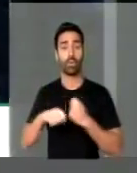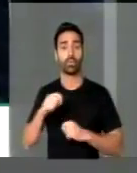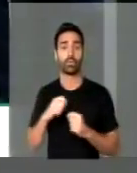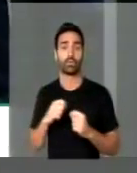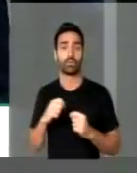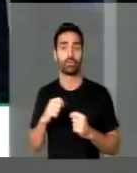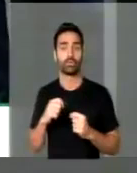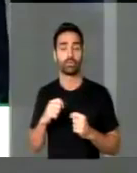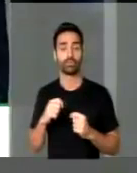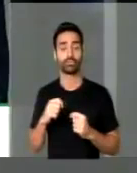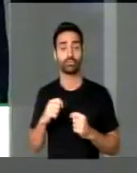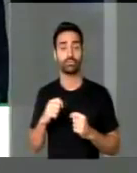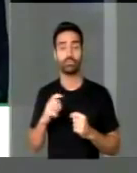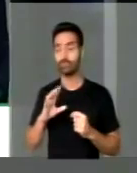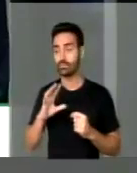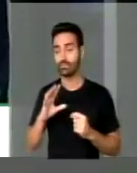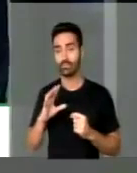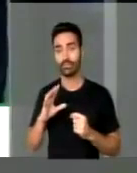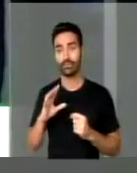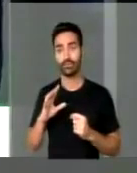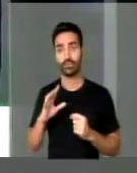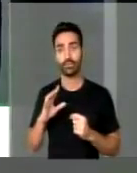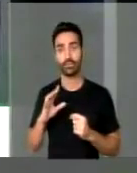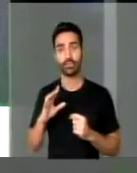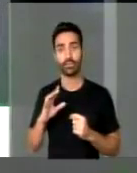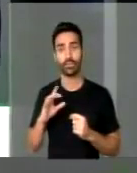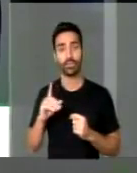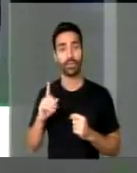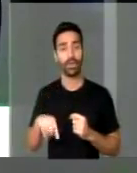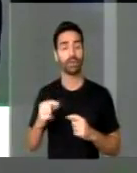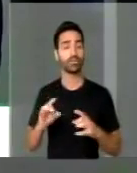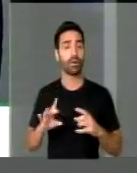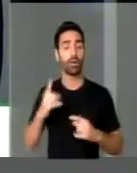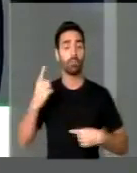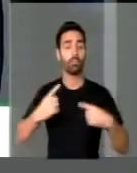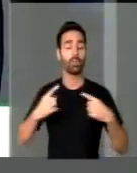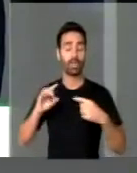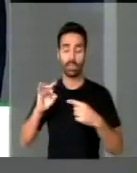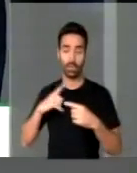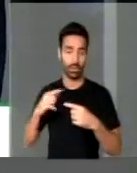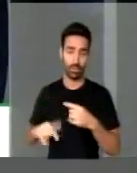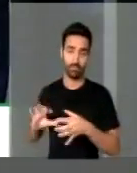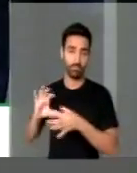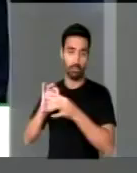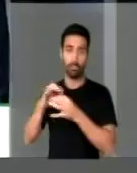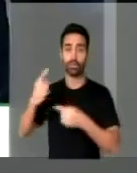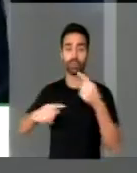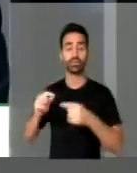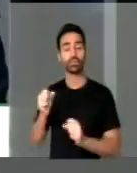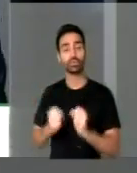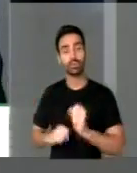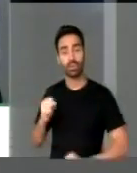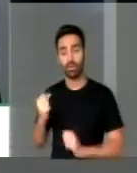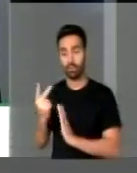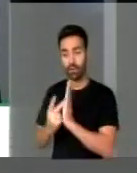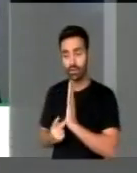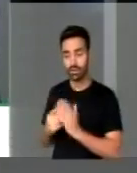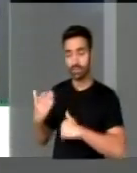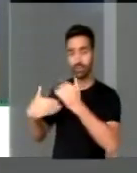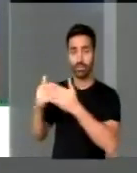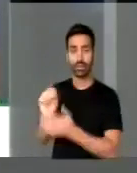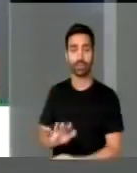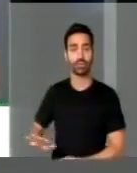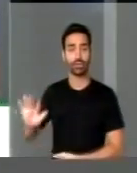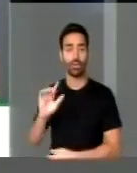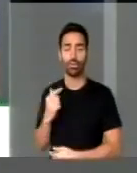não esteja associada a uma ativa política industrial e a um projeto de desenvolvimento nacional.